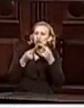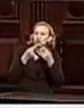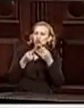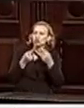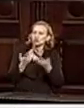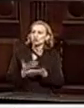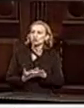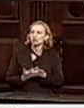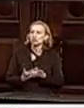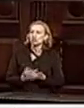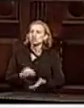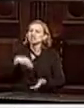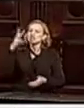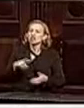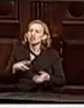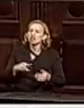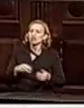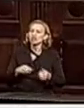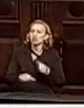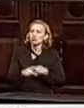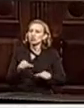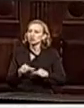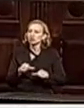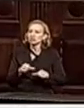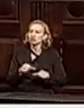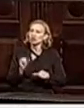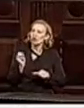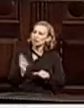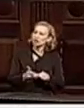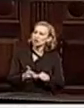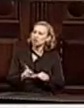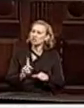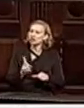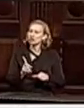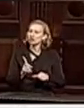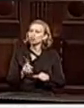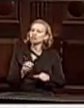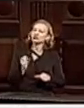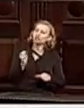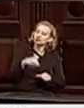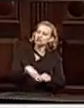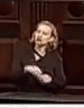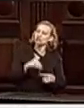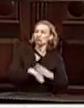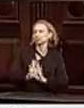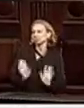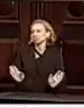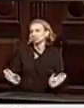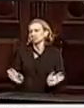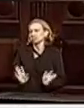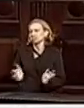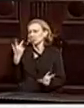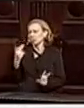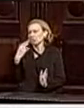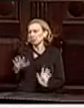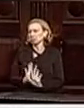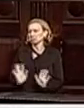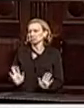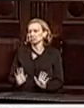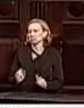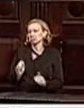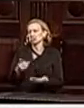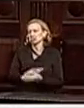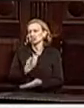Quem é contra, vota contra. Quem é a favor, vota favorável. Então é isto que a gente está querendo que aconteça, e eu